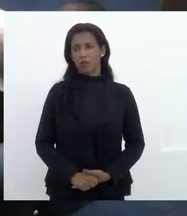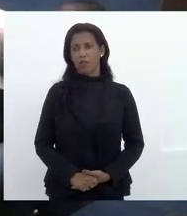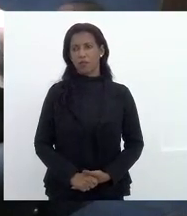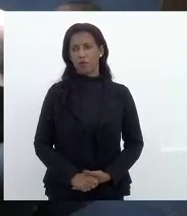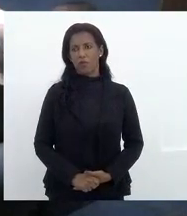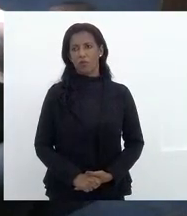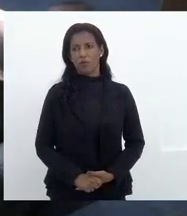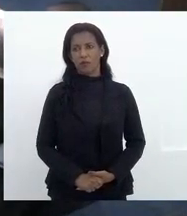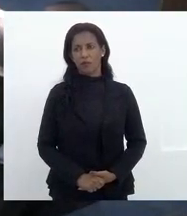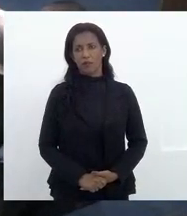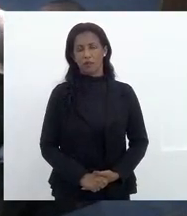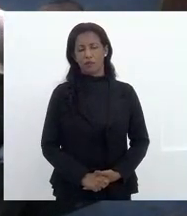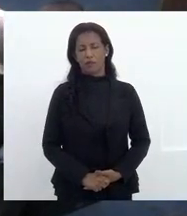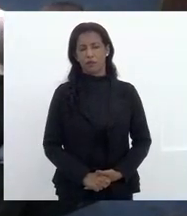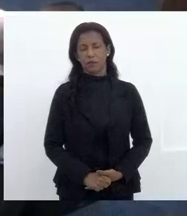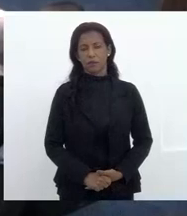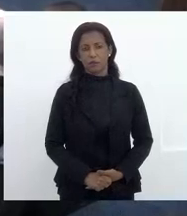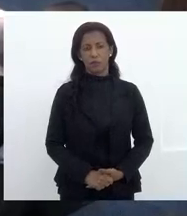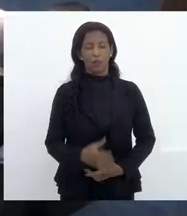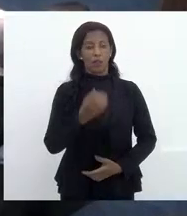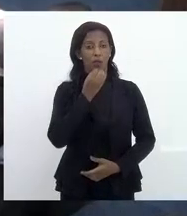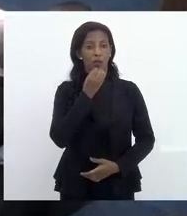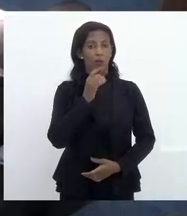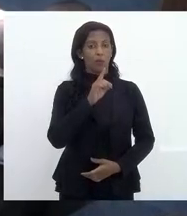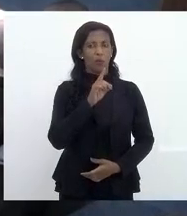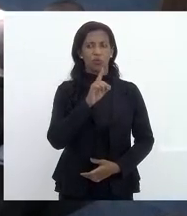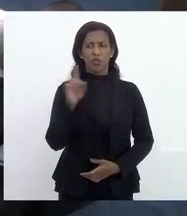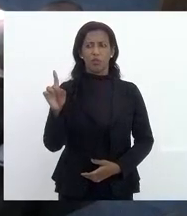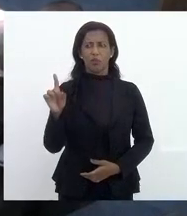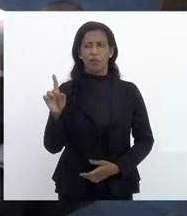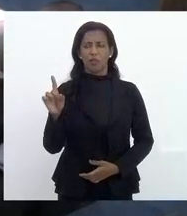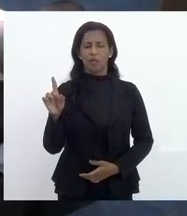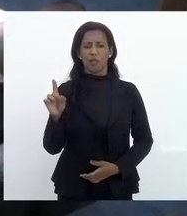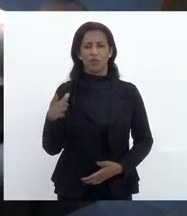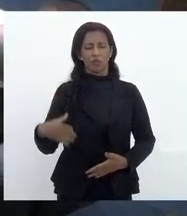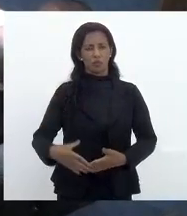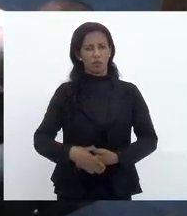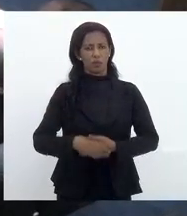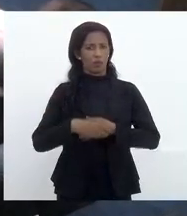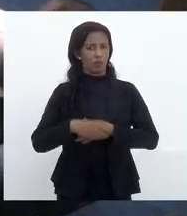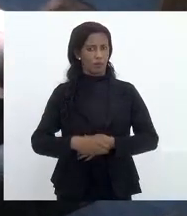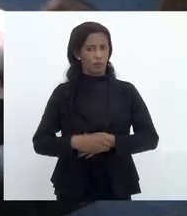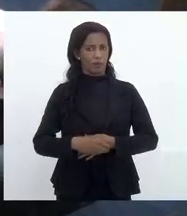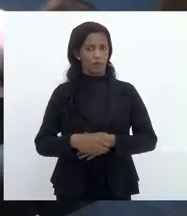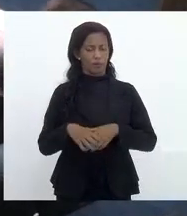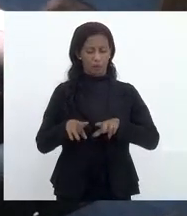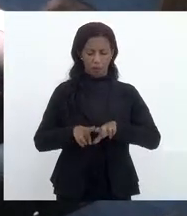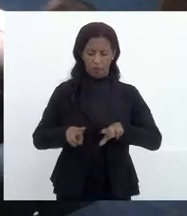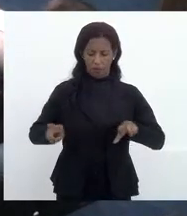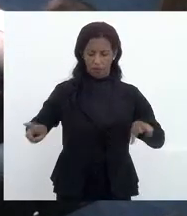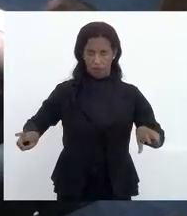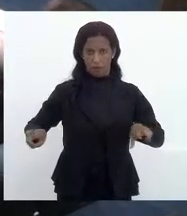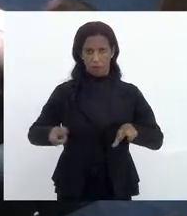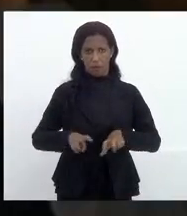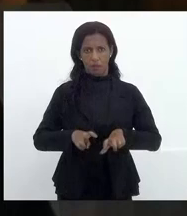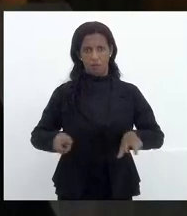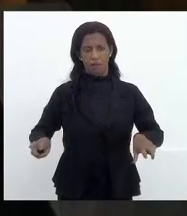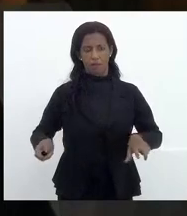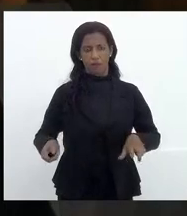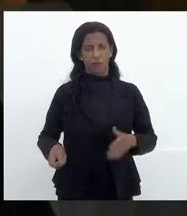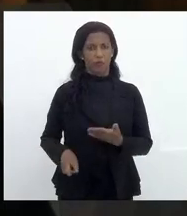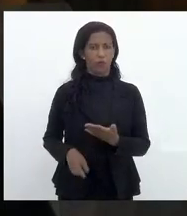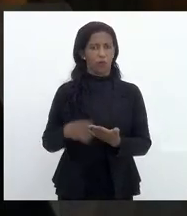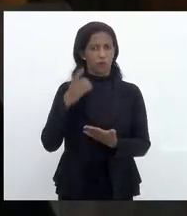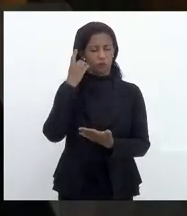E aí e onde a todos com pimenta a mesa aqui na pessoa do nosso